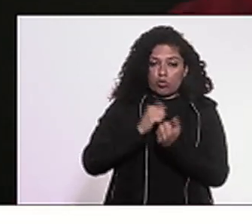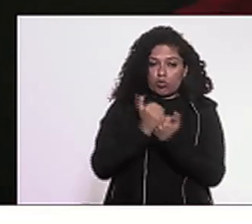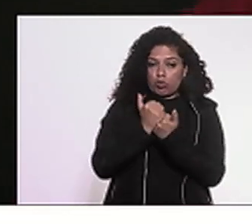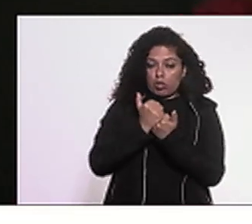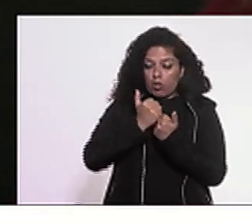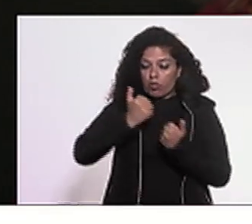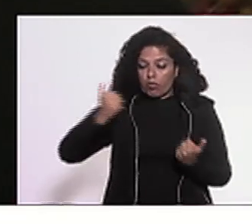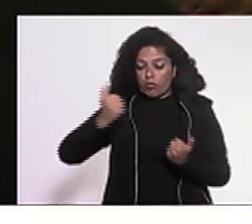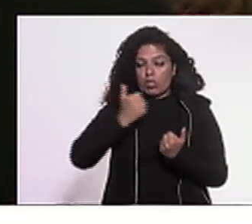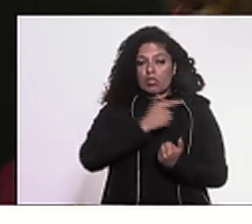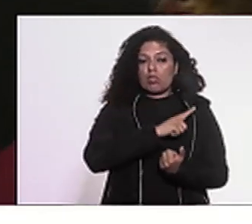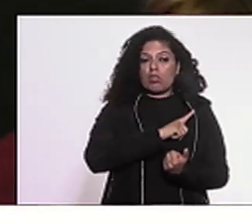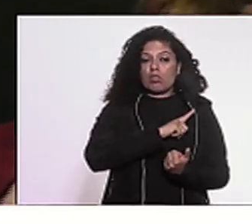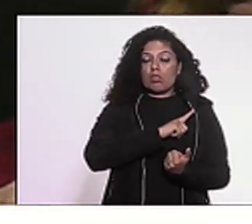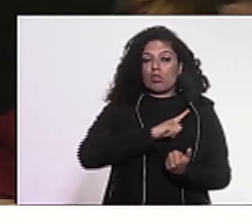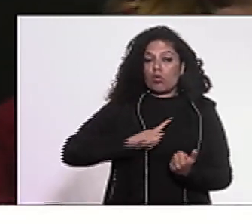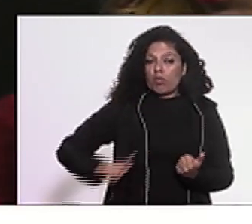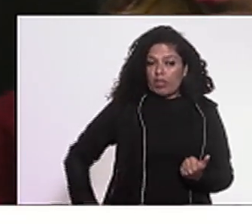vice-governador